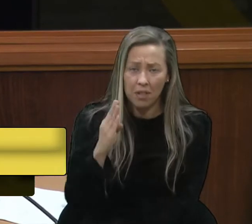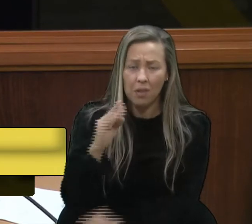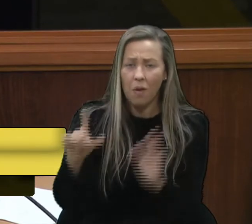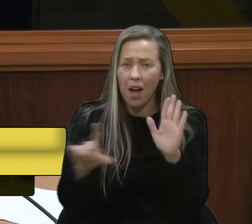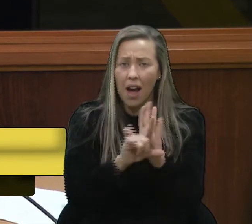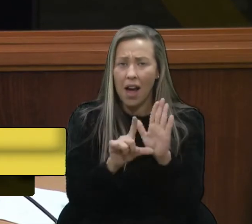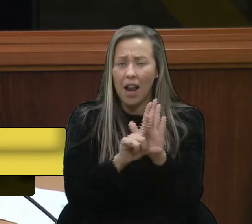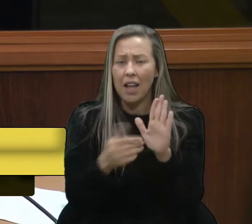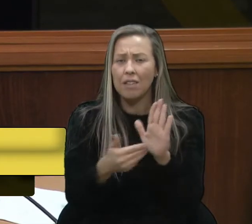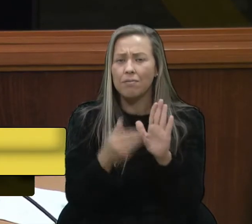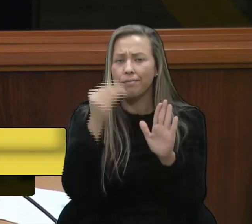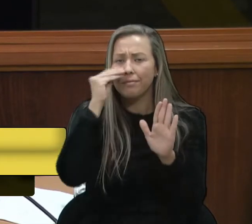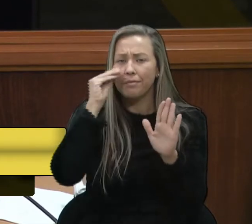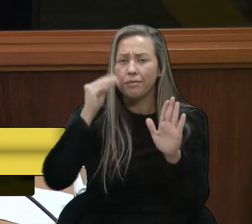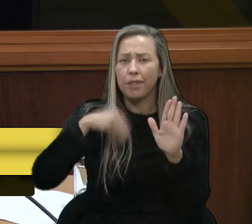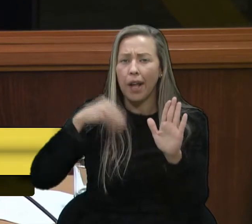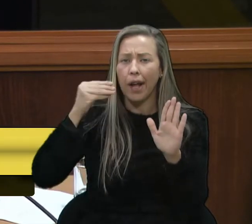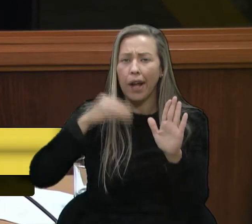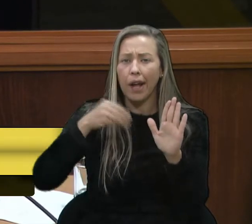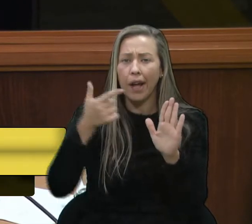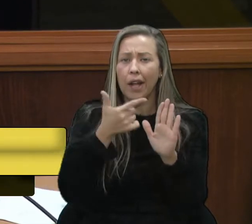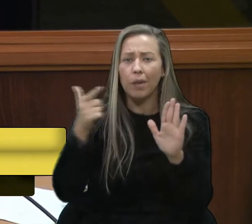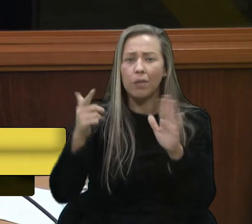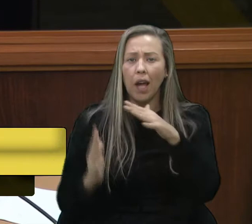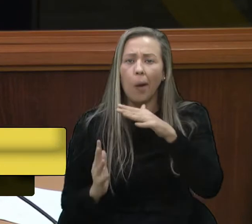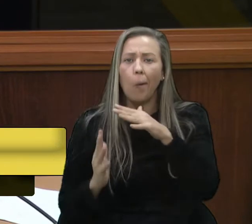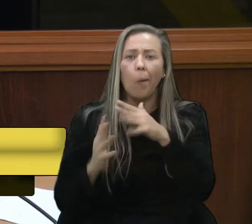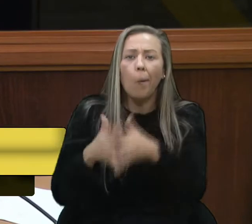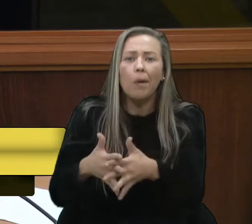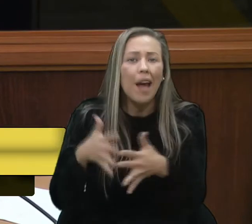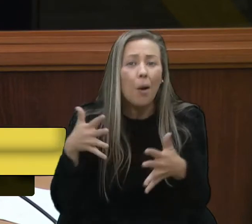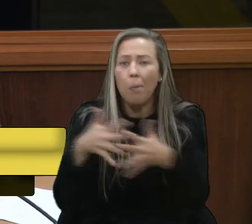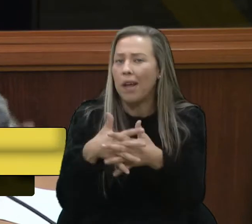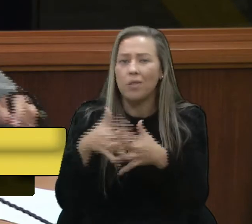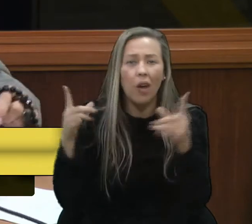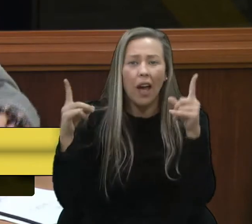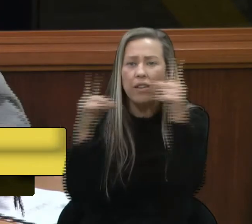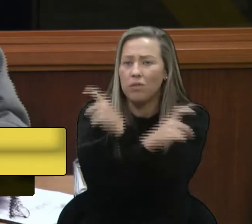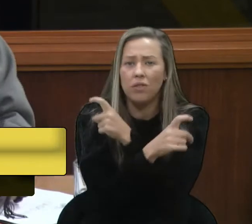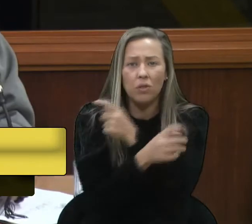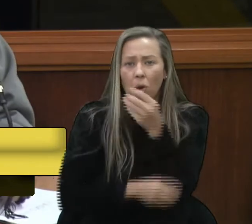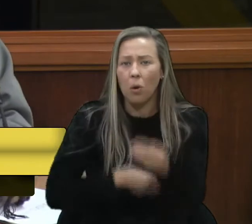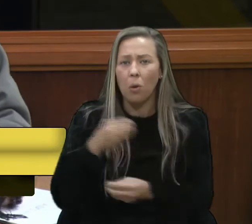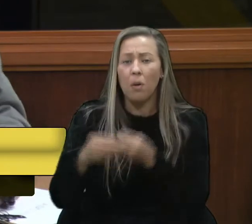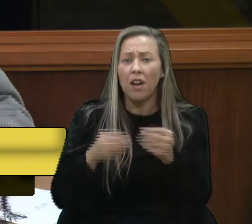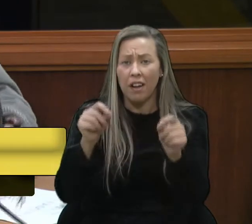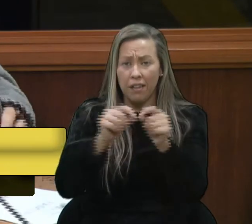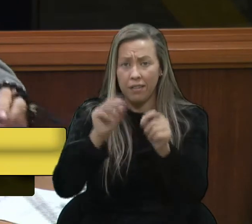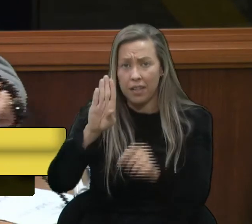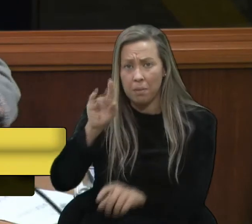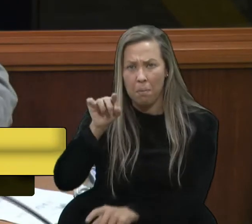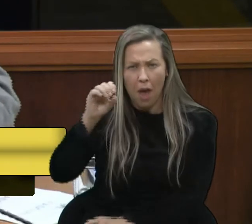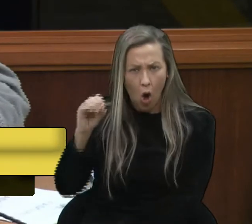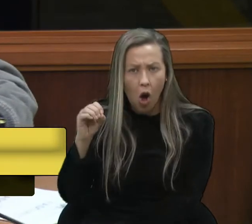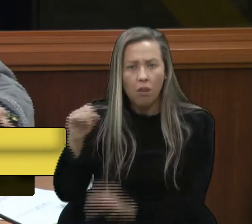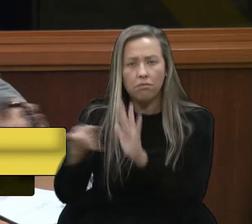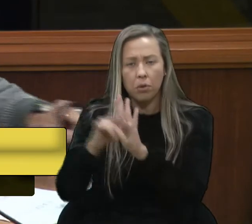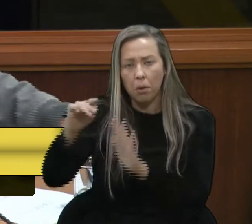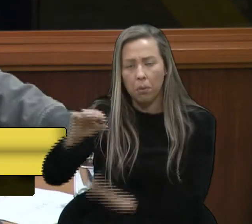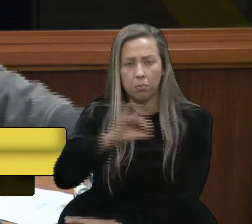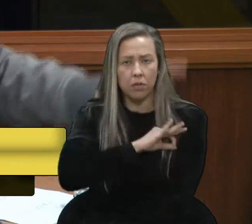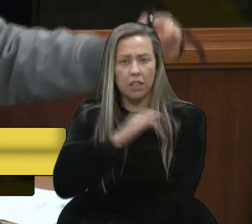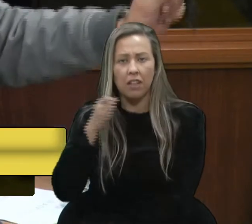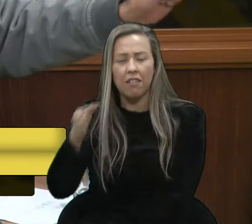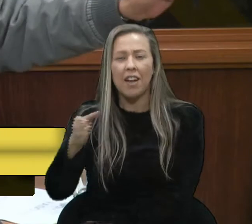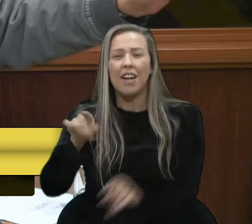leis também são complexas em relação à situação. Por mais que tu faça o BO, que tu faça o exame de,